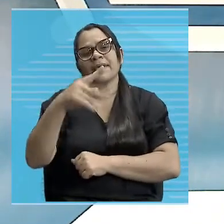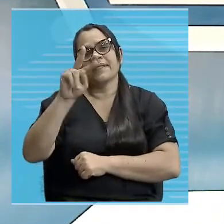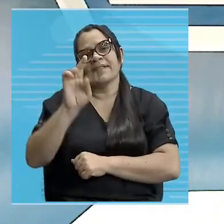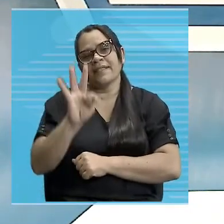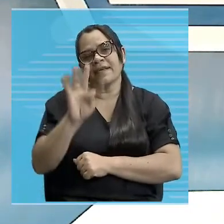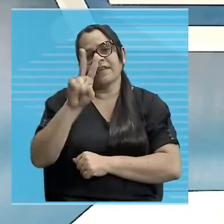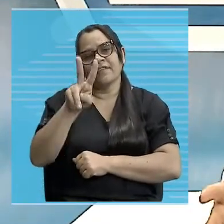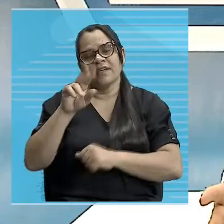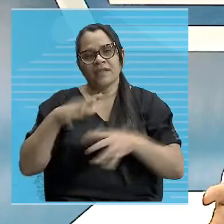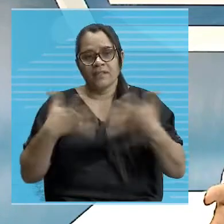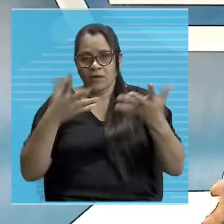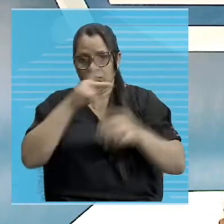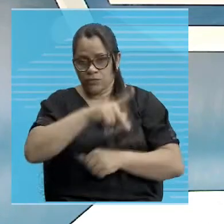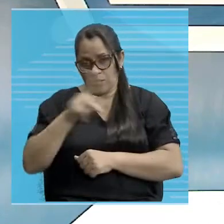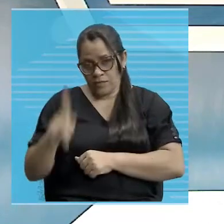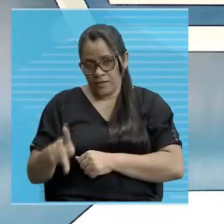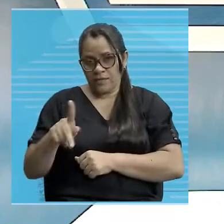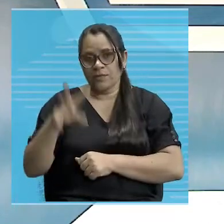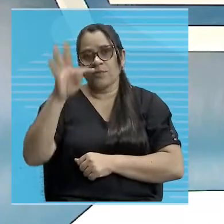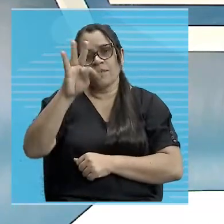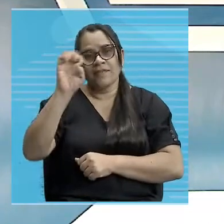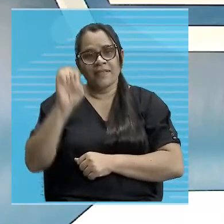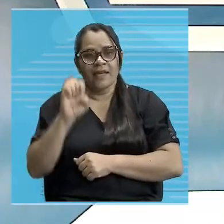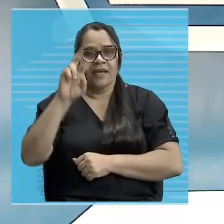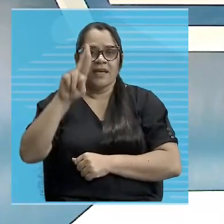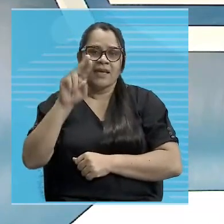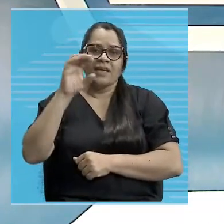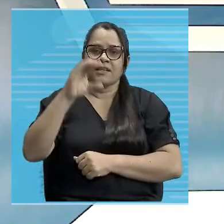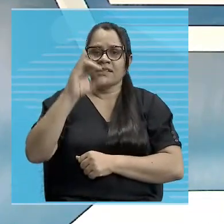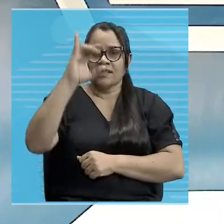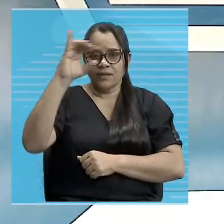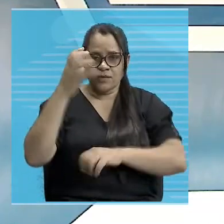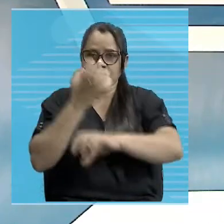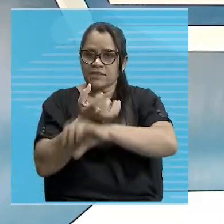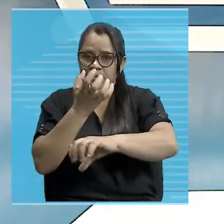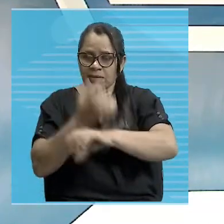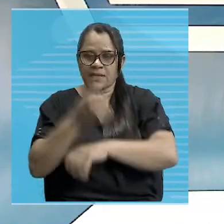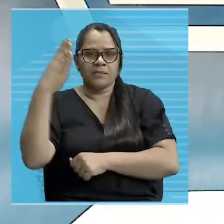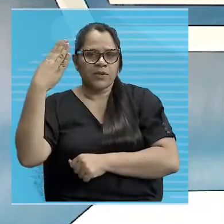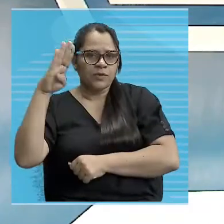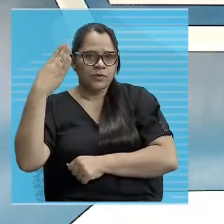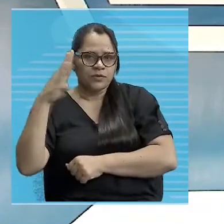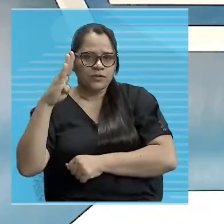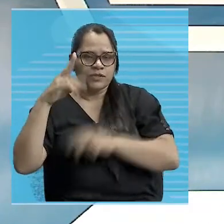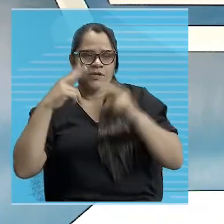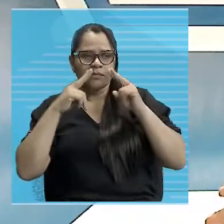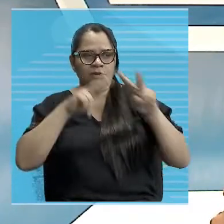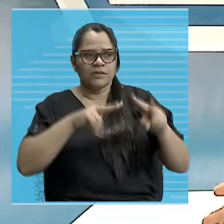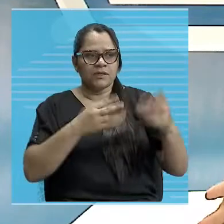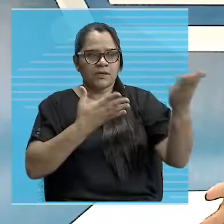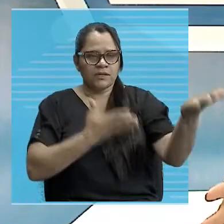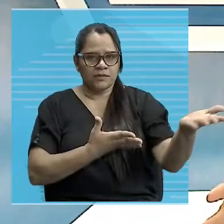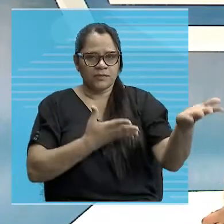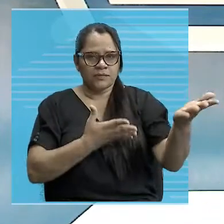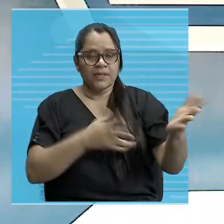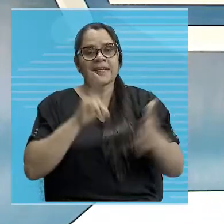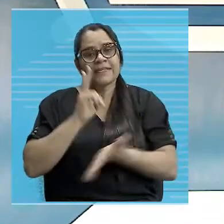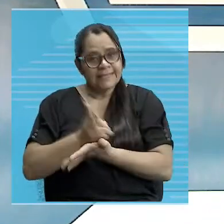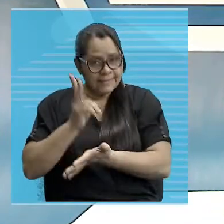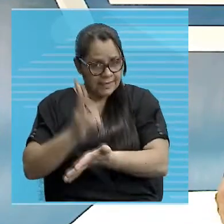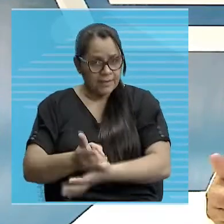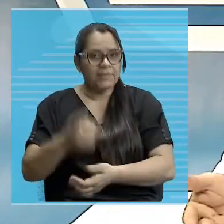Câmara, sou professor de biologia, você já sabe, tá aqui, ó, aparecendo aqui. E toda